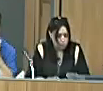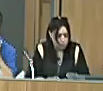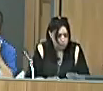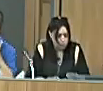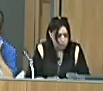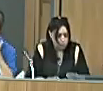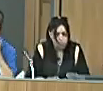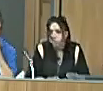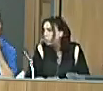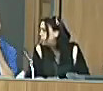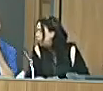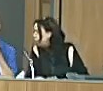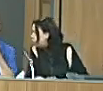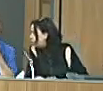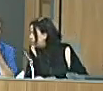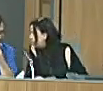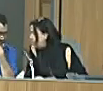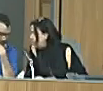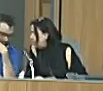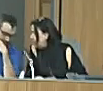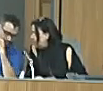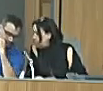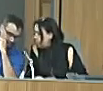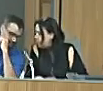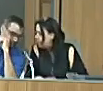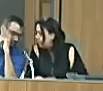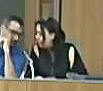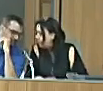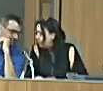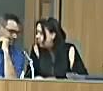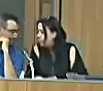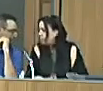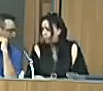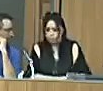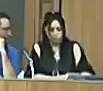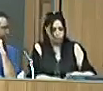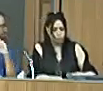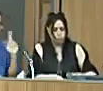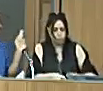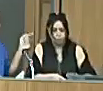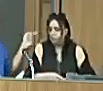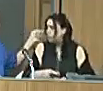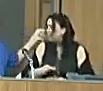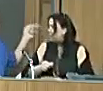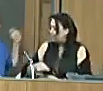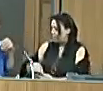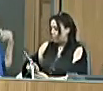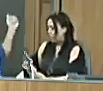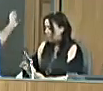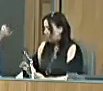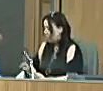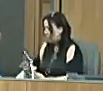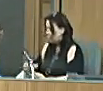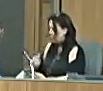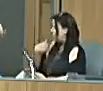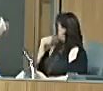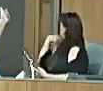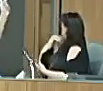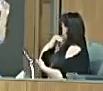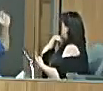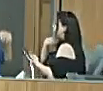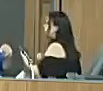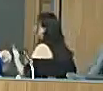sugiro que não é porque ele é presidente deputado guabi que eu cheguei lá e bati na mesma época não viu né